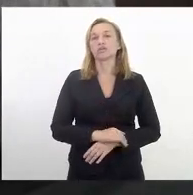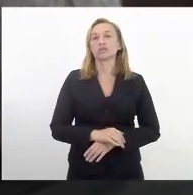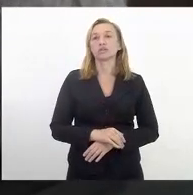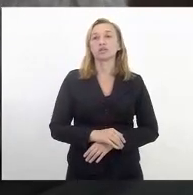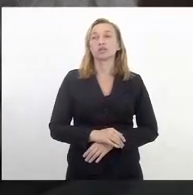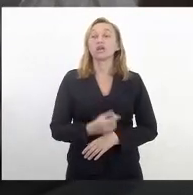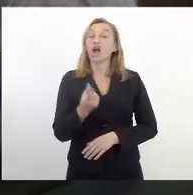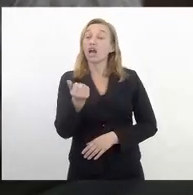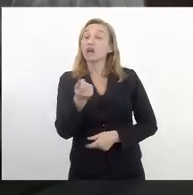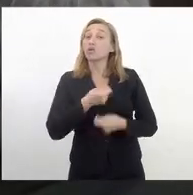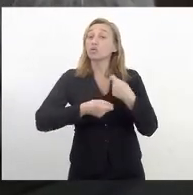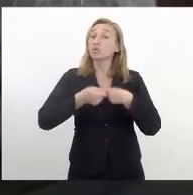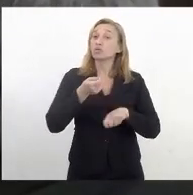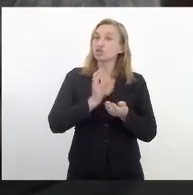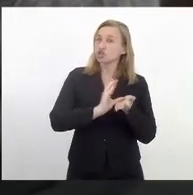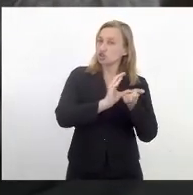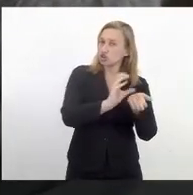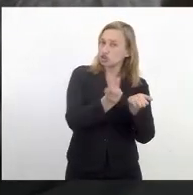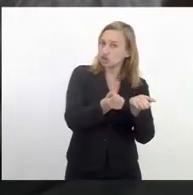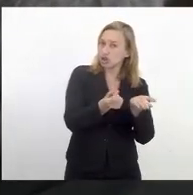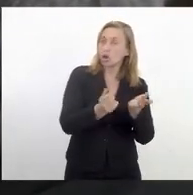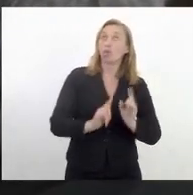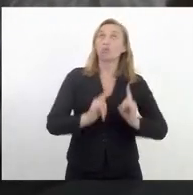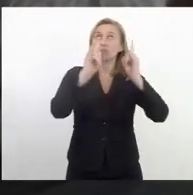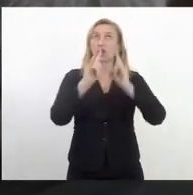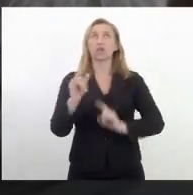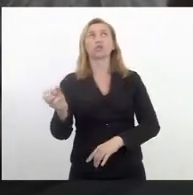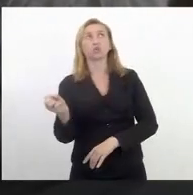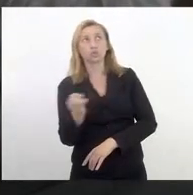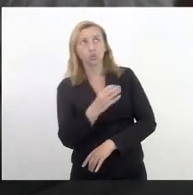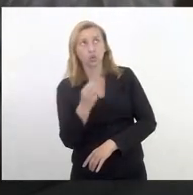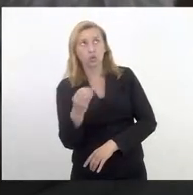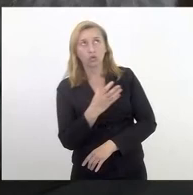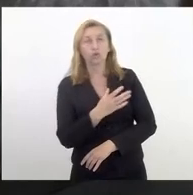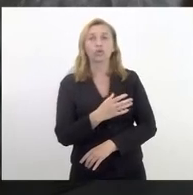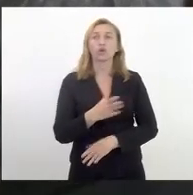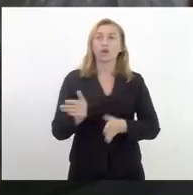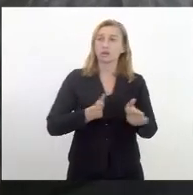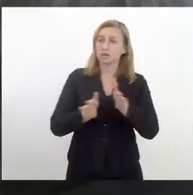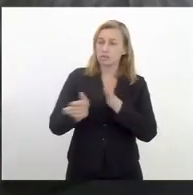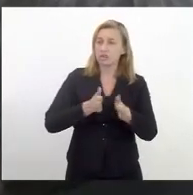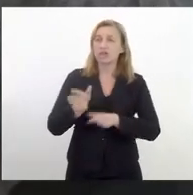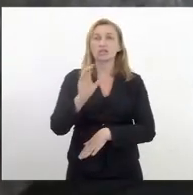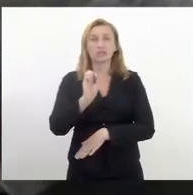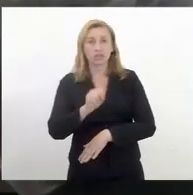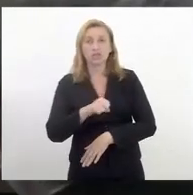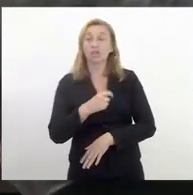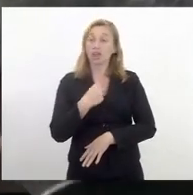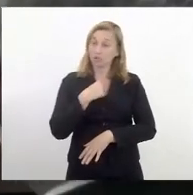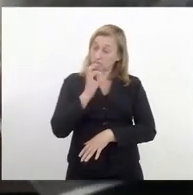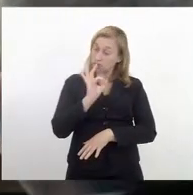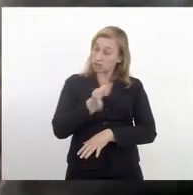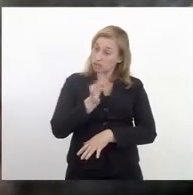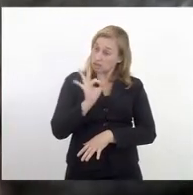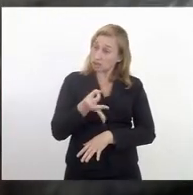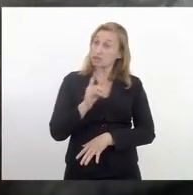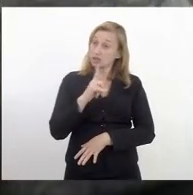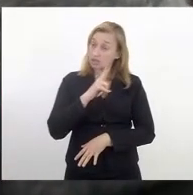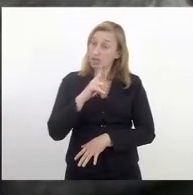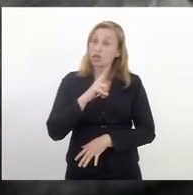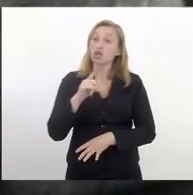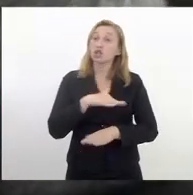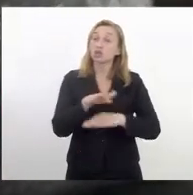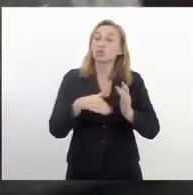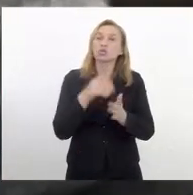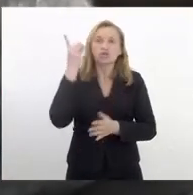a economia de recursos é um prédio moderno um prédio acessível e que eu tenho convicção que todos os parlamentares estão